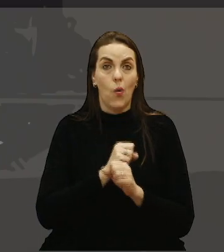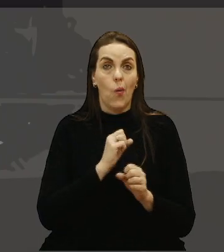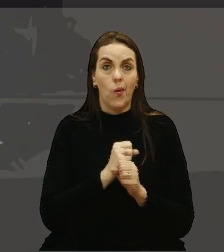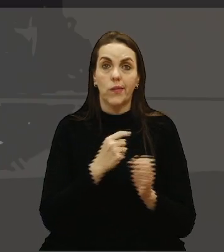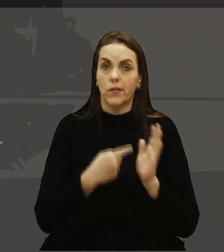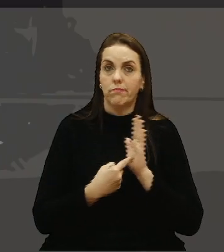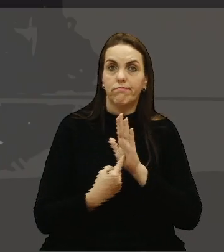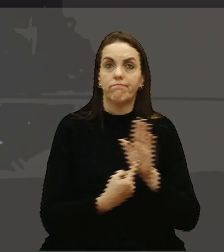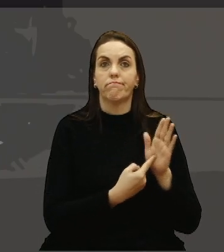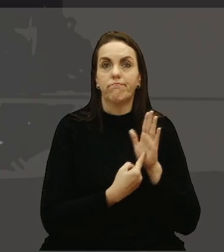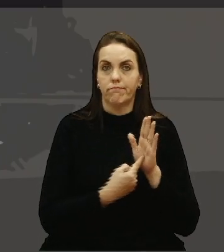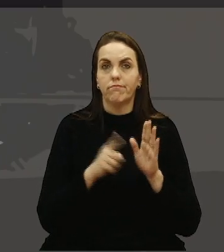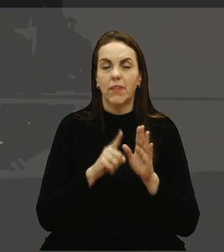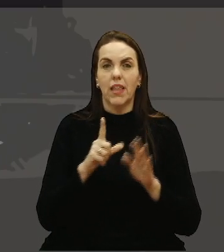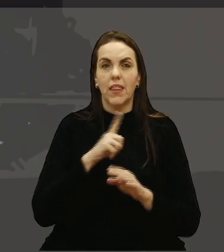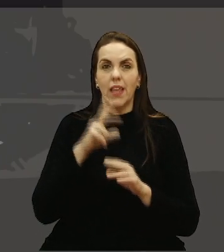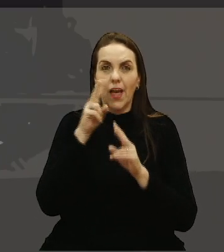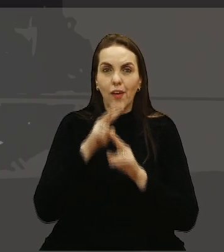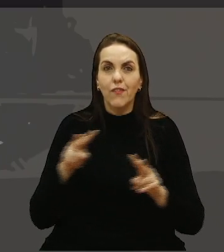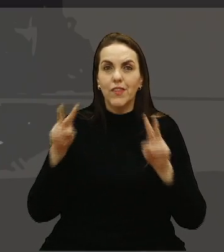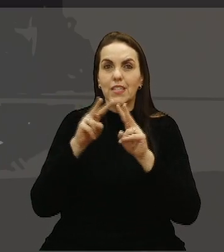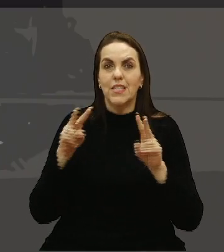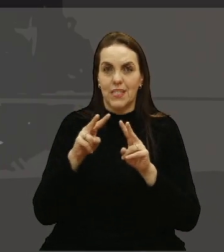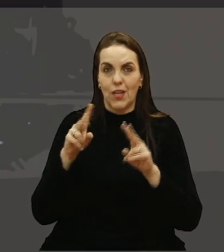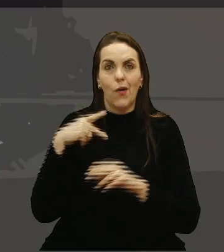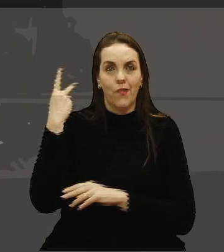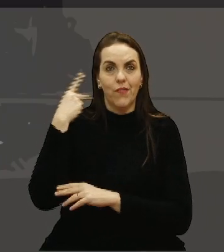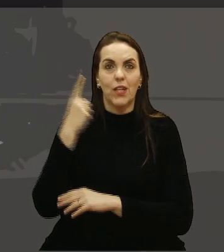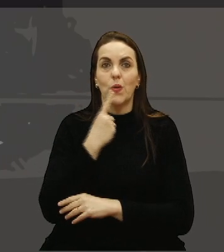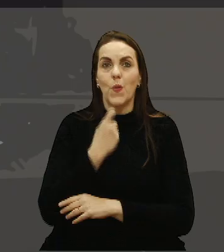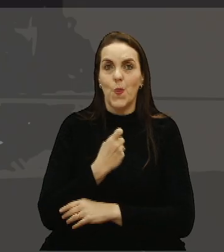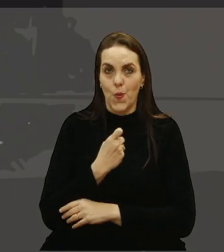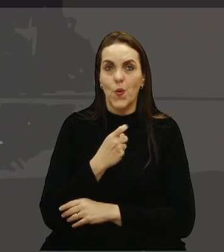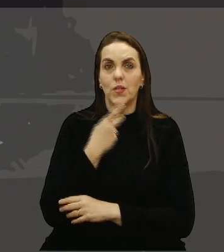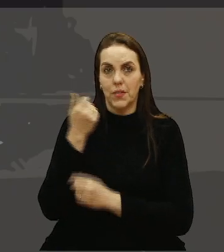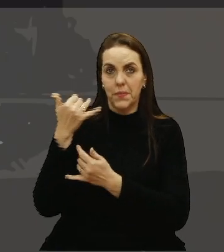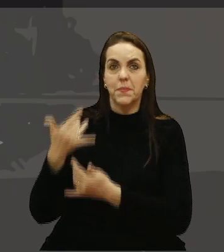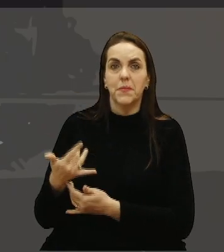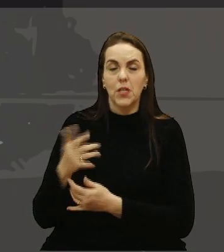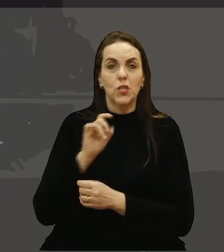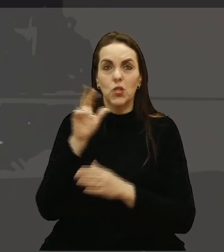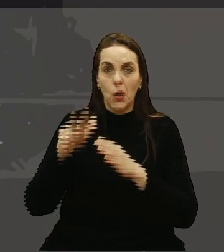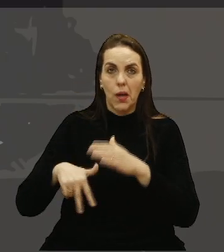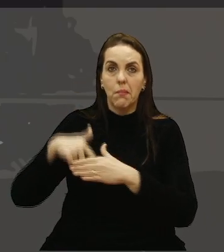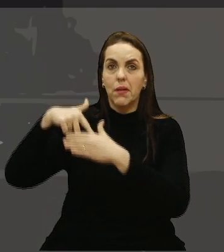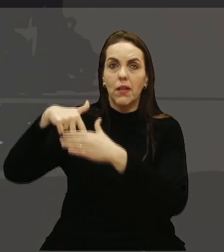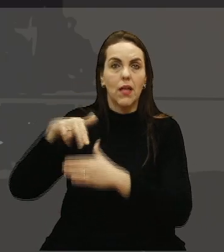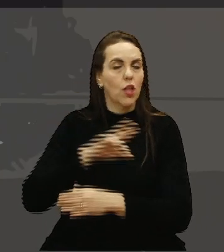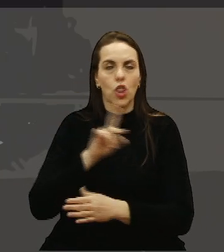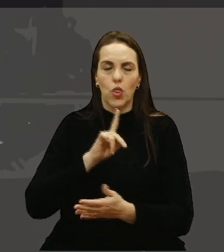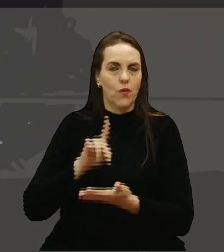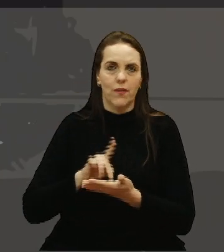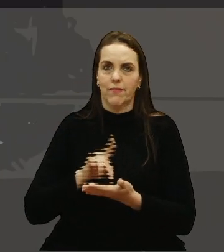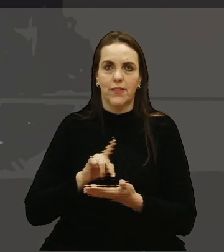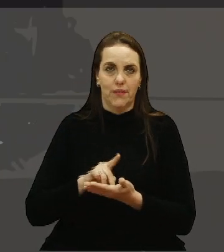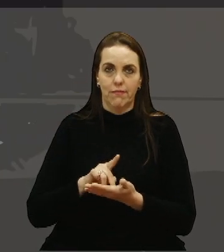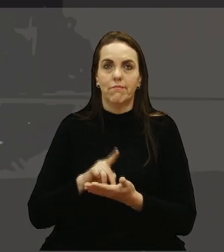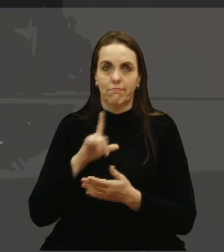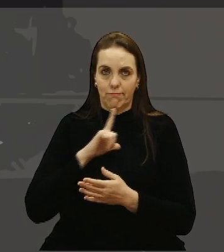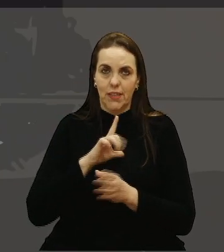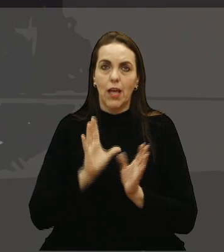temos que tirar essa visão que a vereadora Rose traz muito bem, que vereador é só de plenário. Não é verdade, né? Nós temos